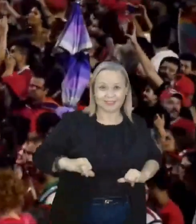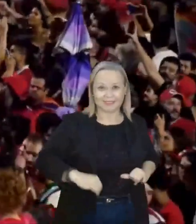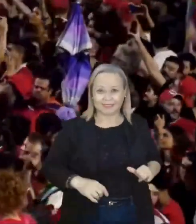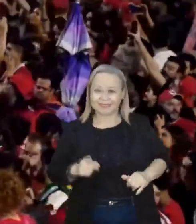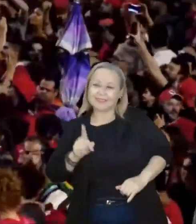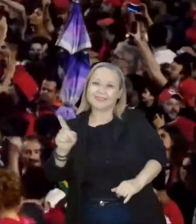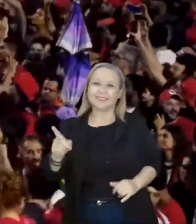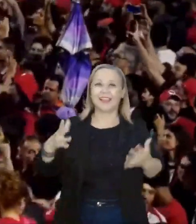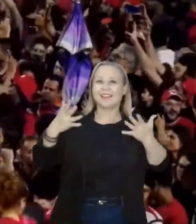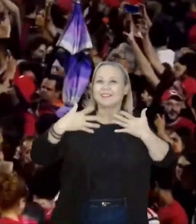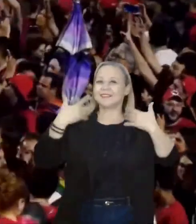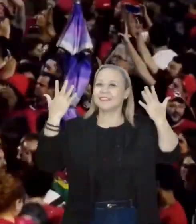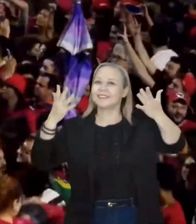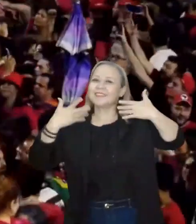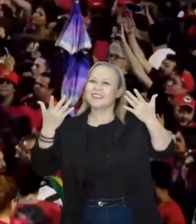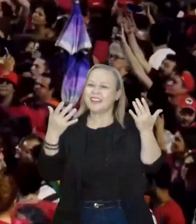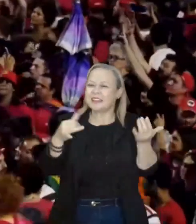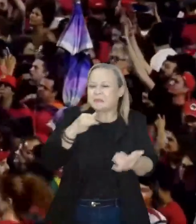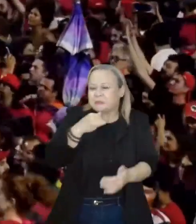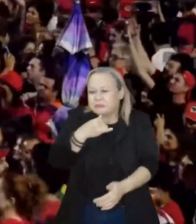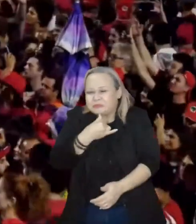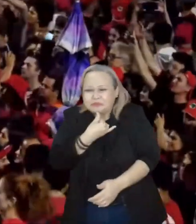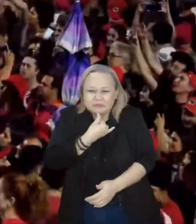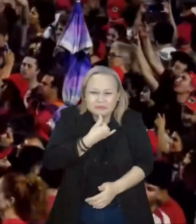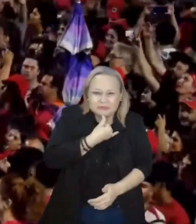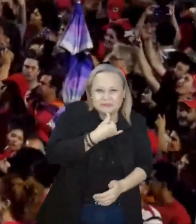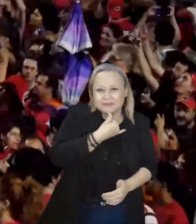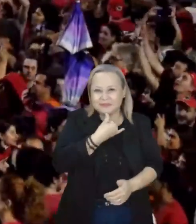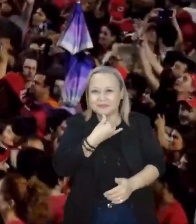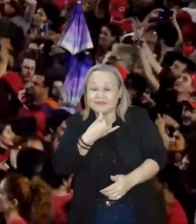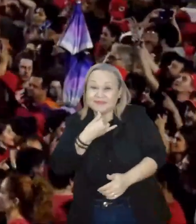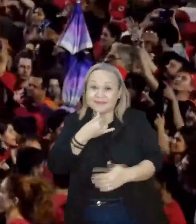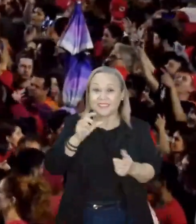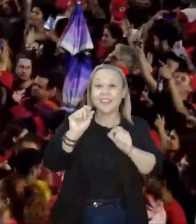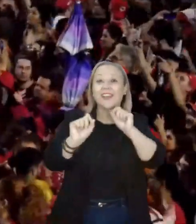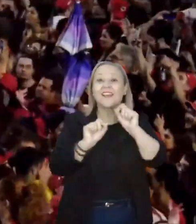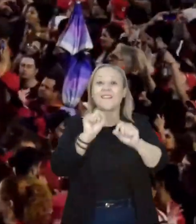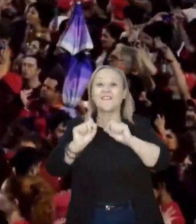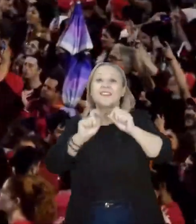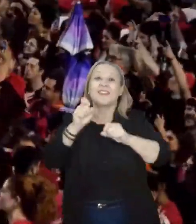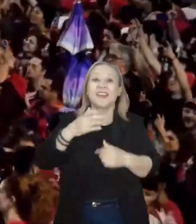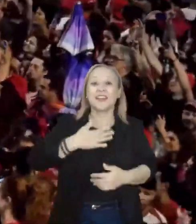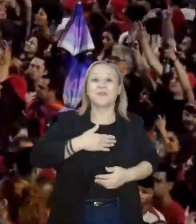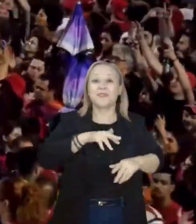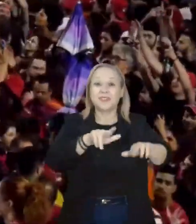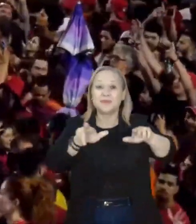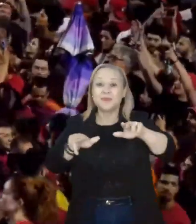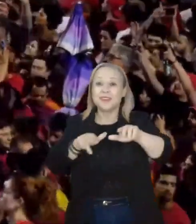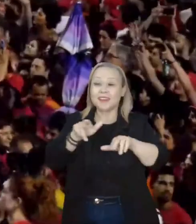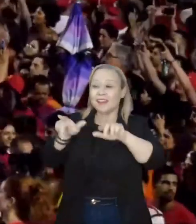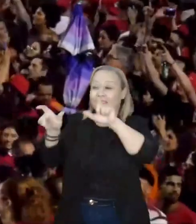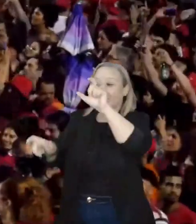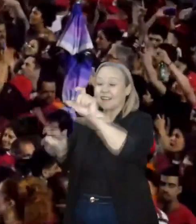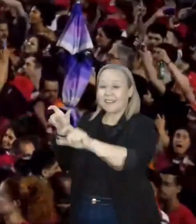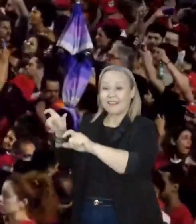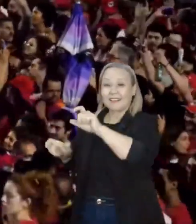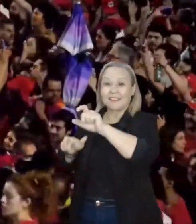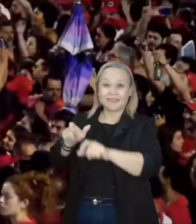é alegria ou lamento? Venha cantar comigo, flor! O que é, o que é, meu irmão?